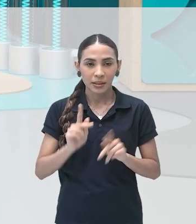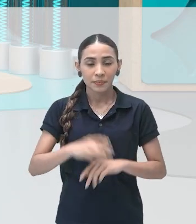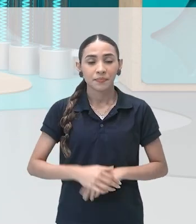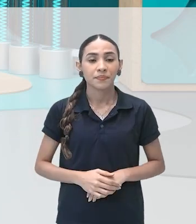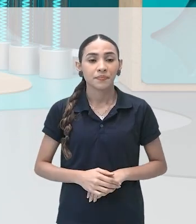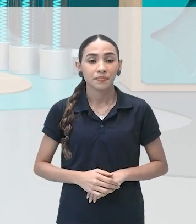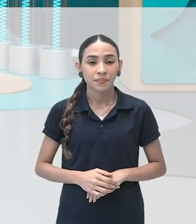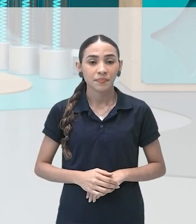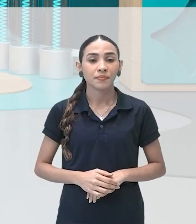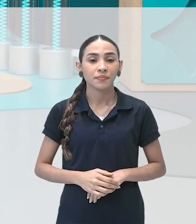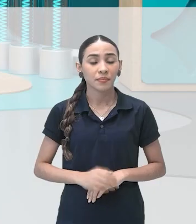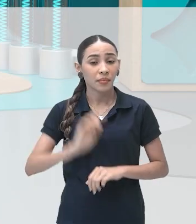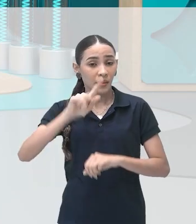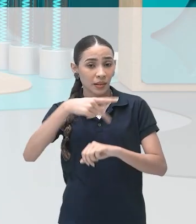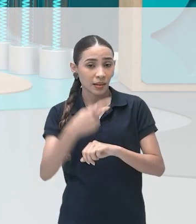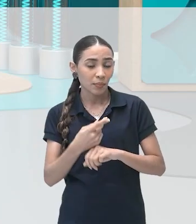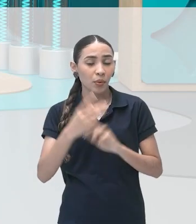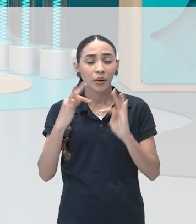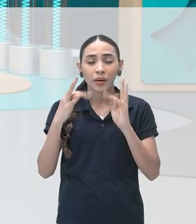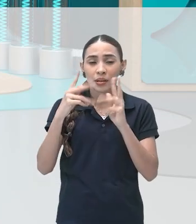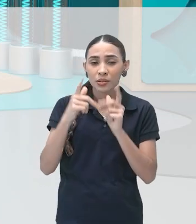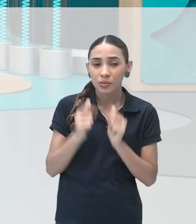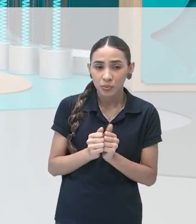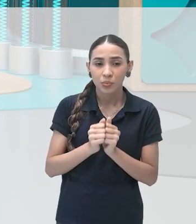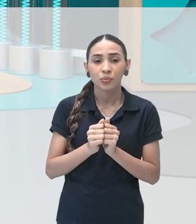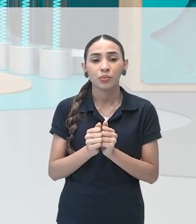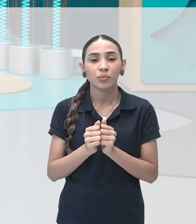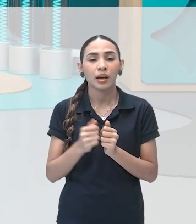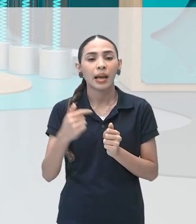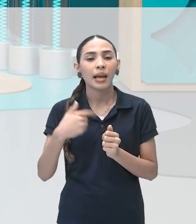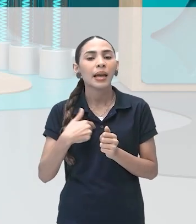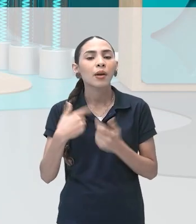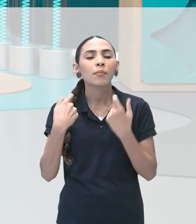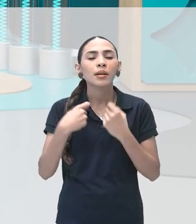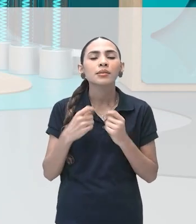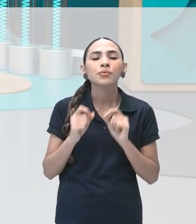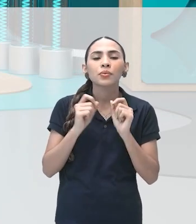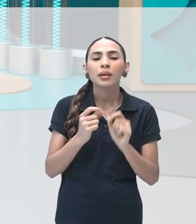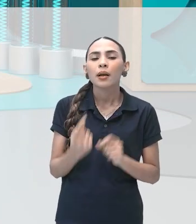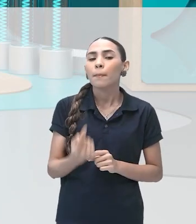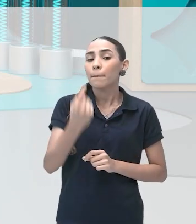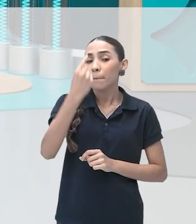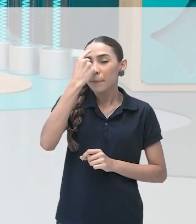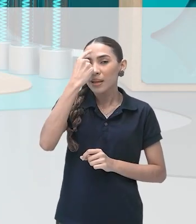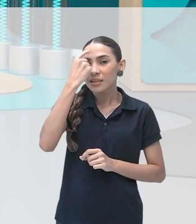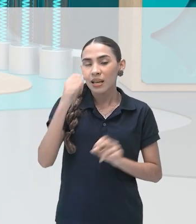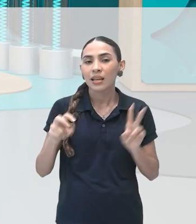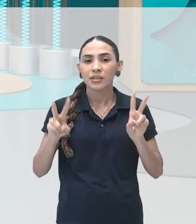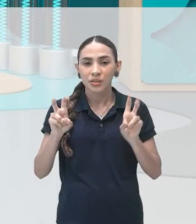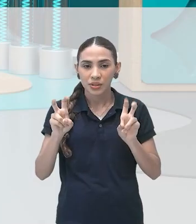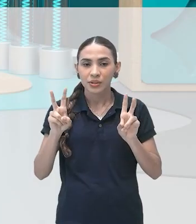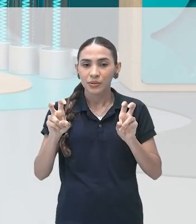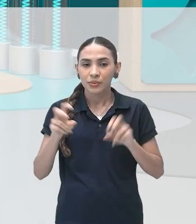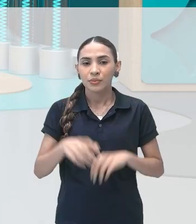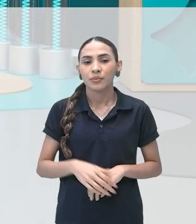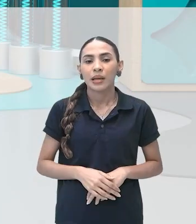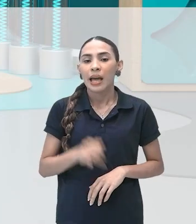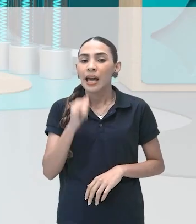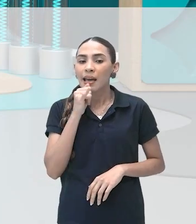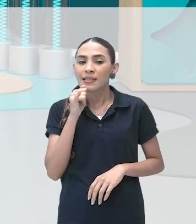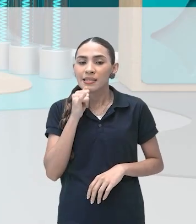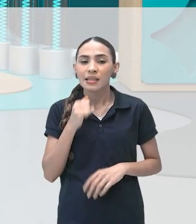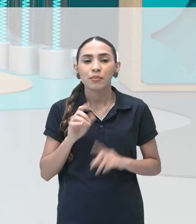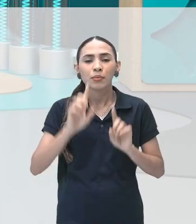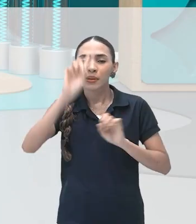Claro, depois de tudo isso, ou ainda, né, eu vou já pensar em um título. Pensar ali em alguma